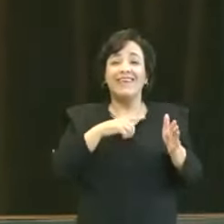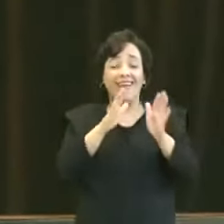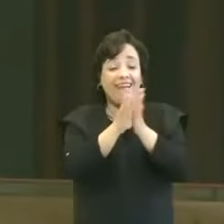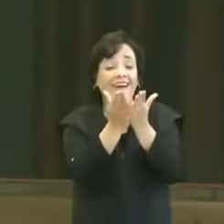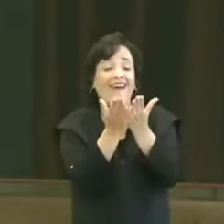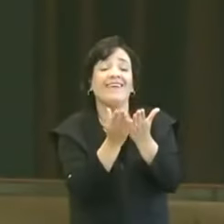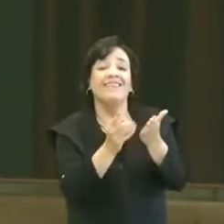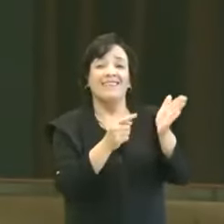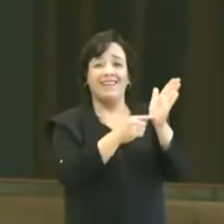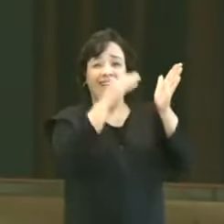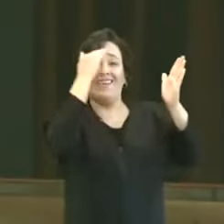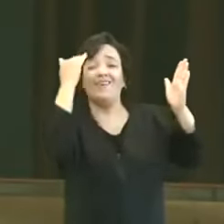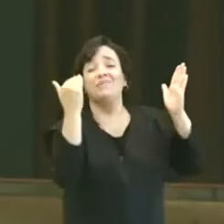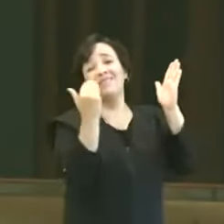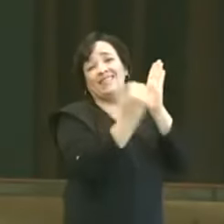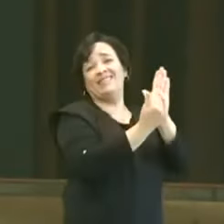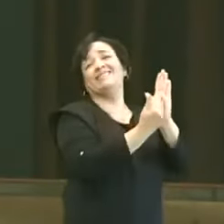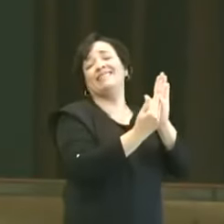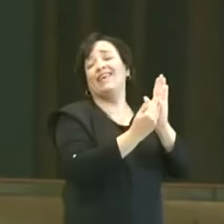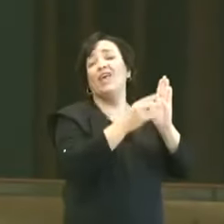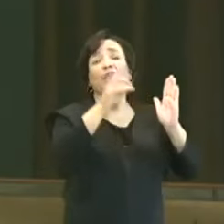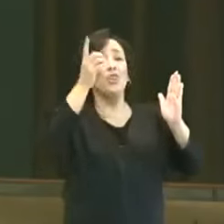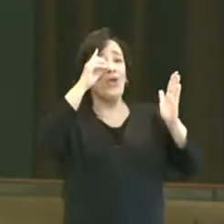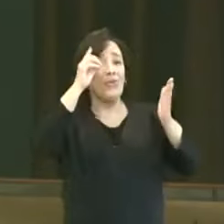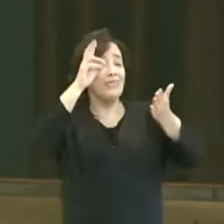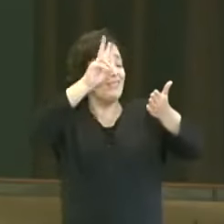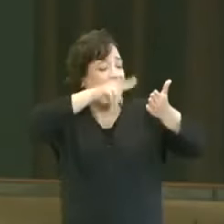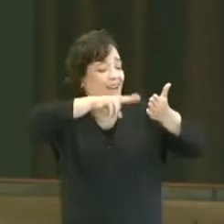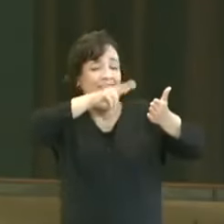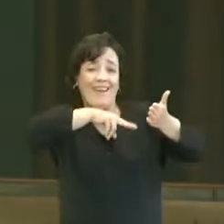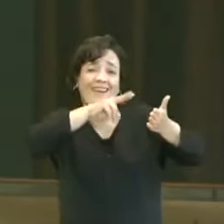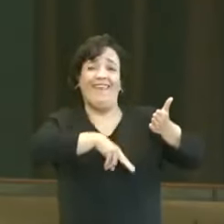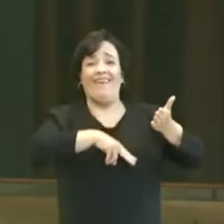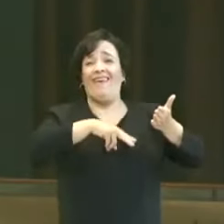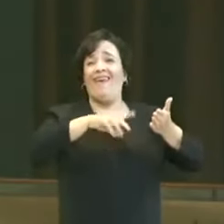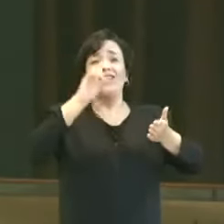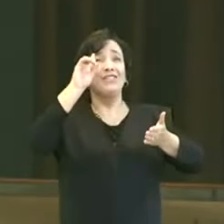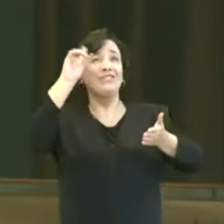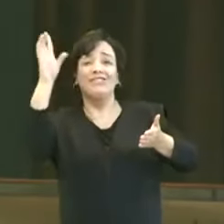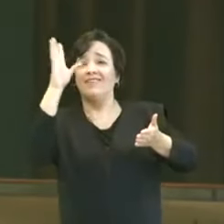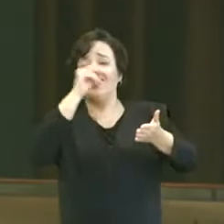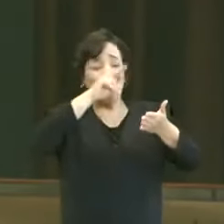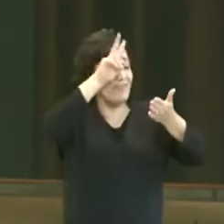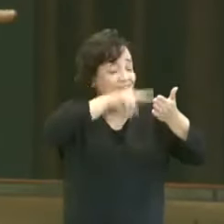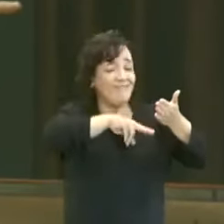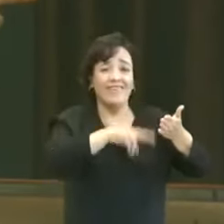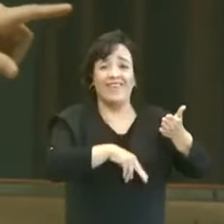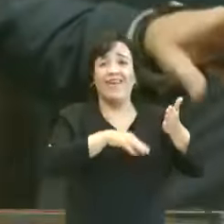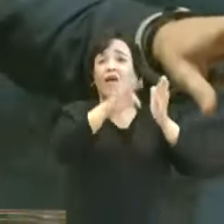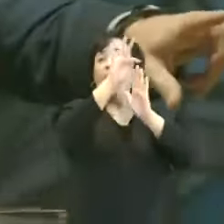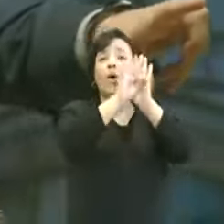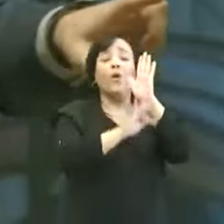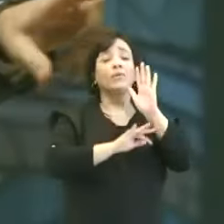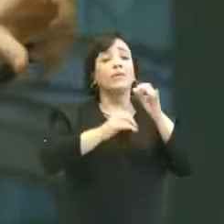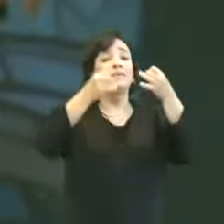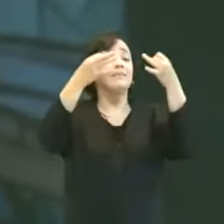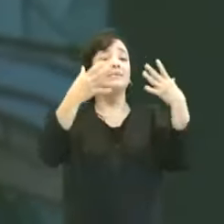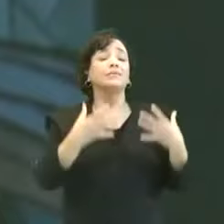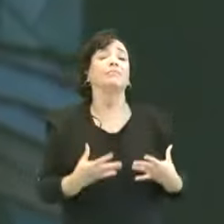na lei do Senhor, e nela medita de dia e de noite. O que o texto fala na